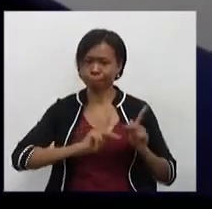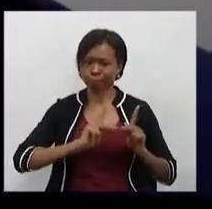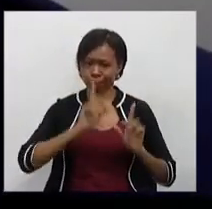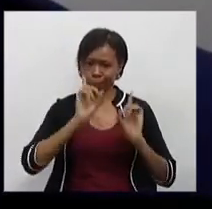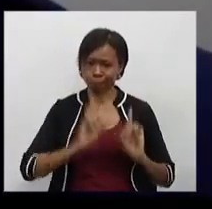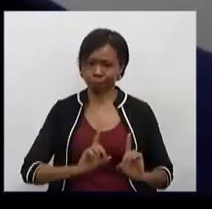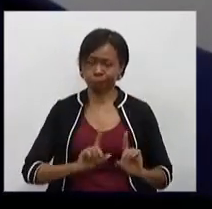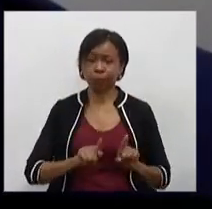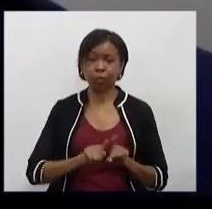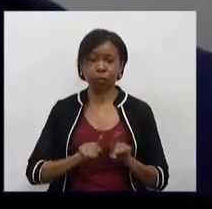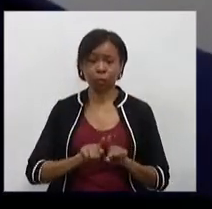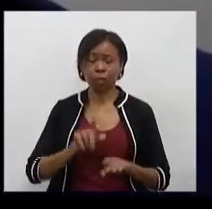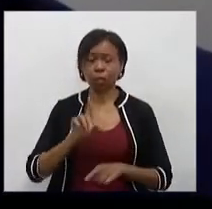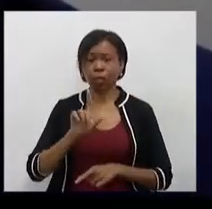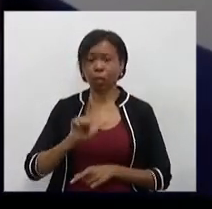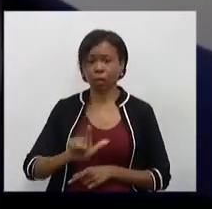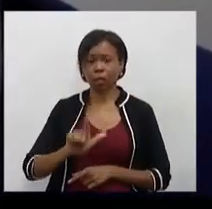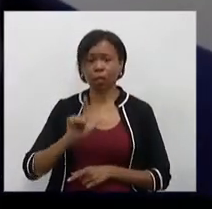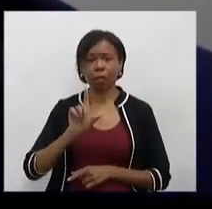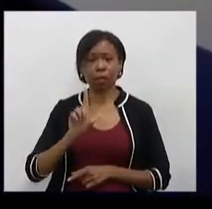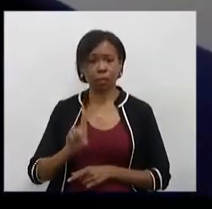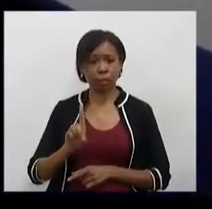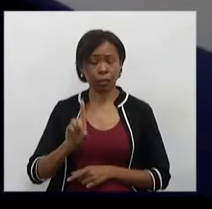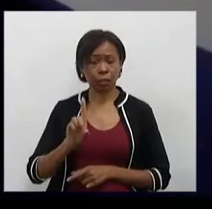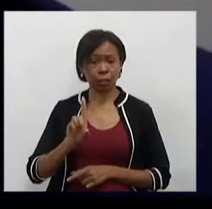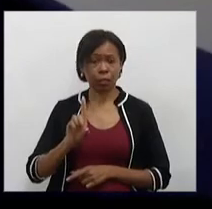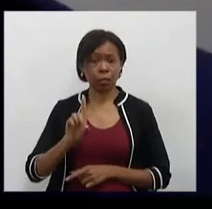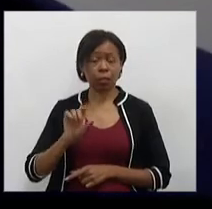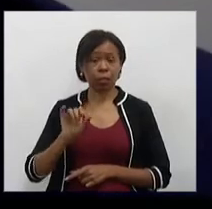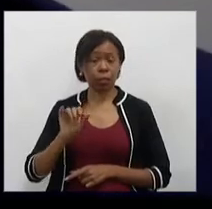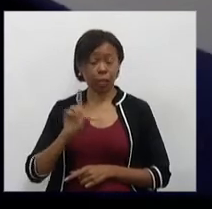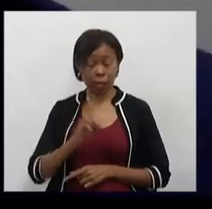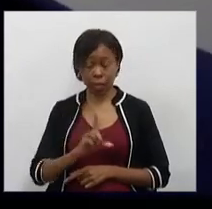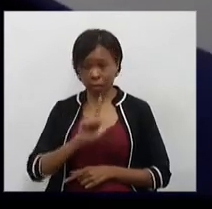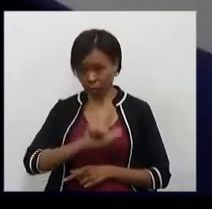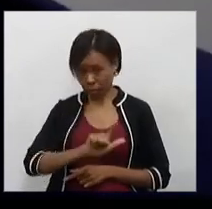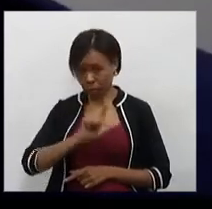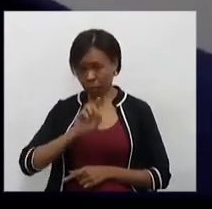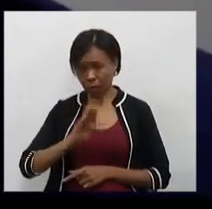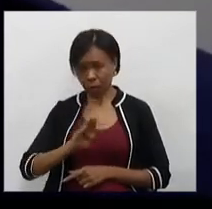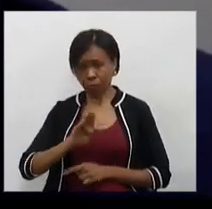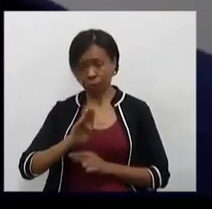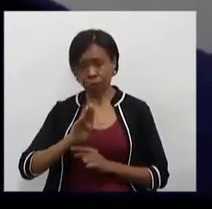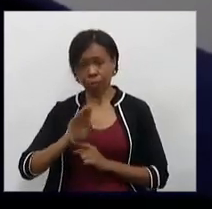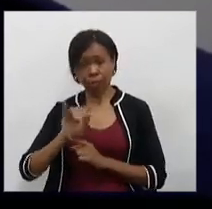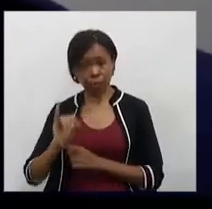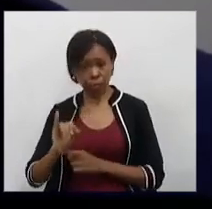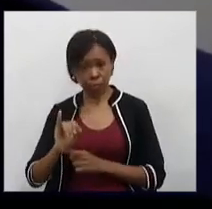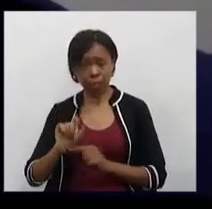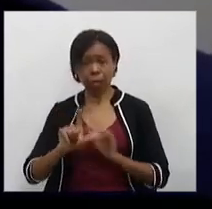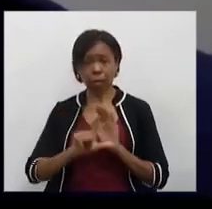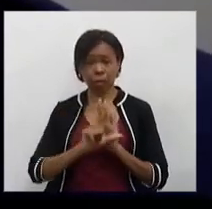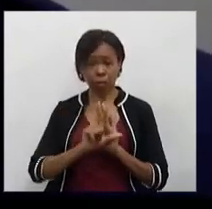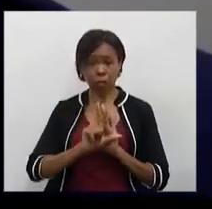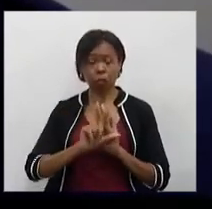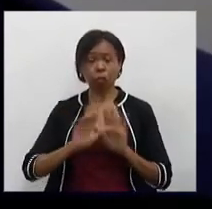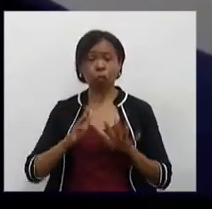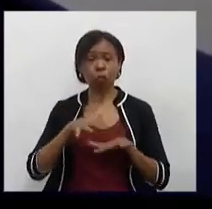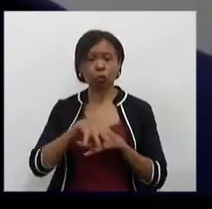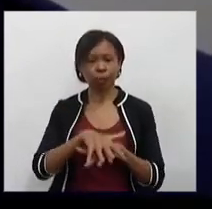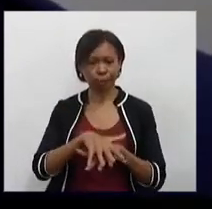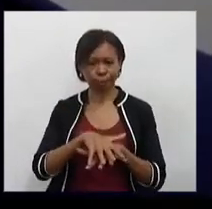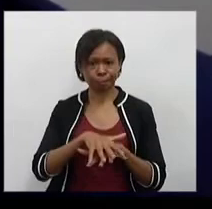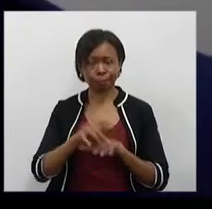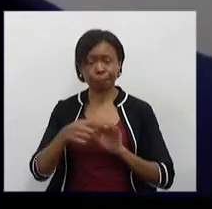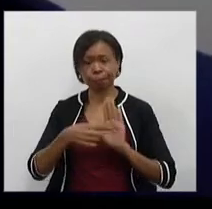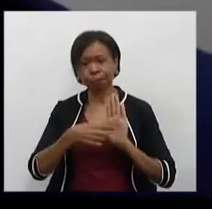Lei Brasileira de Inclusão, em que ela é clara ao dizer do acesso à saúde, o acesso